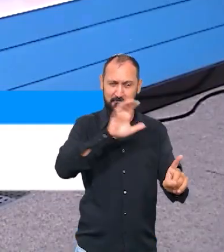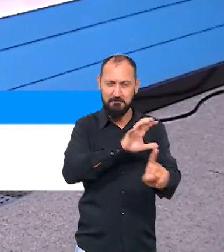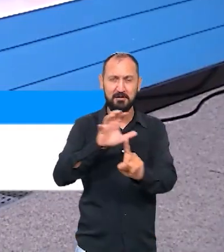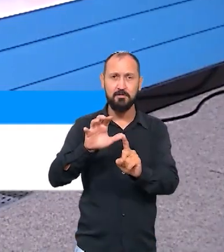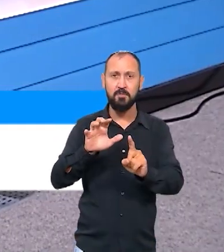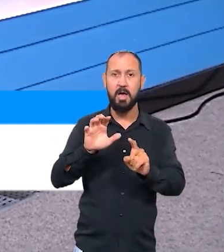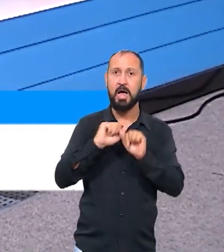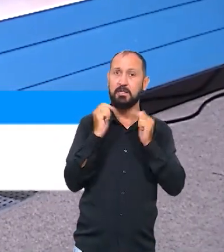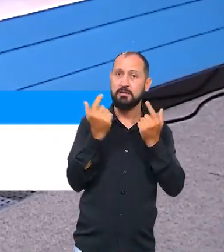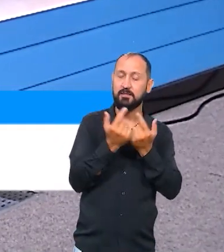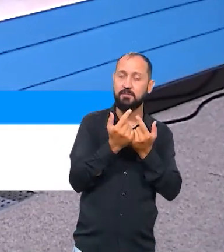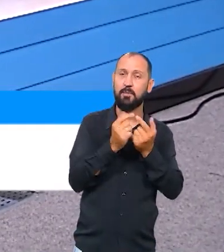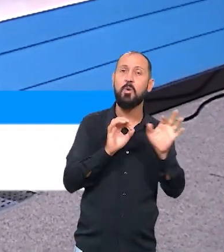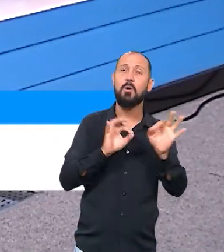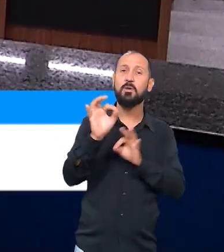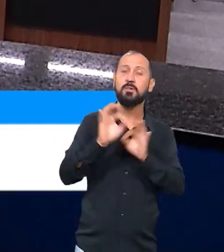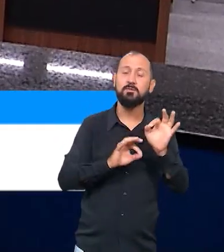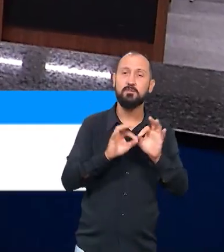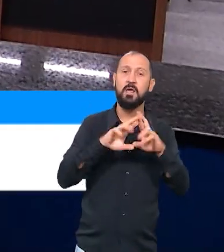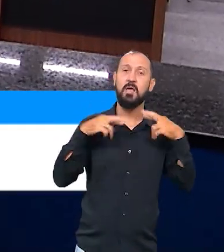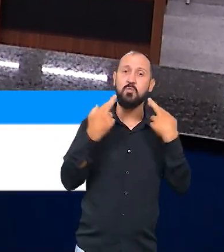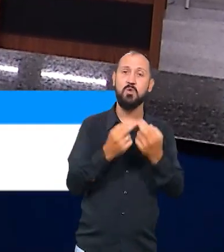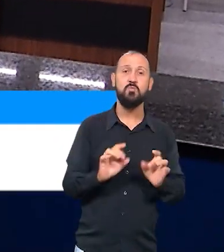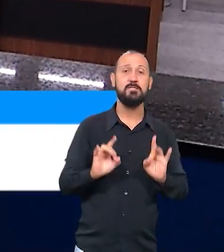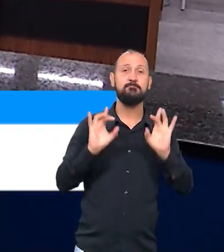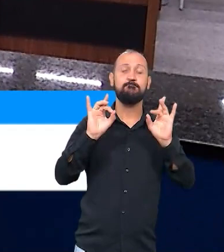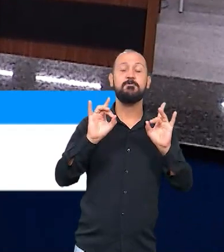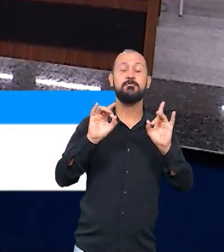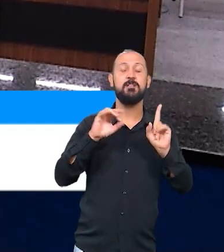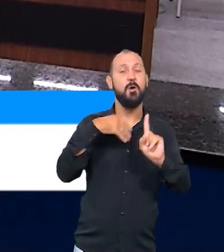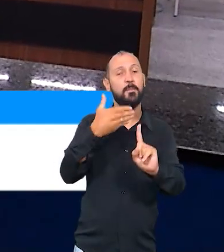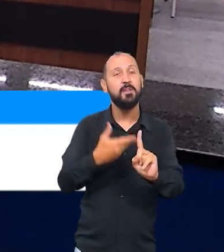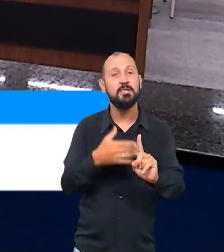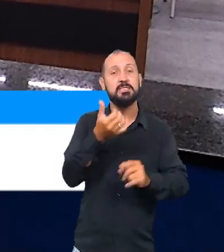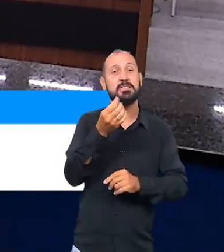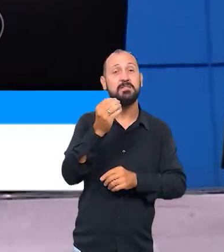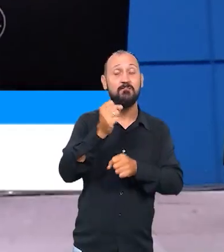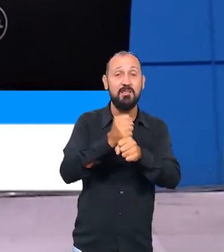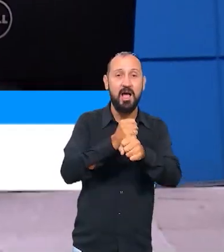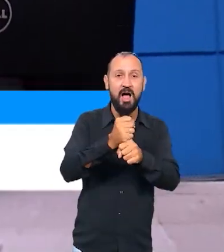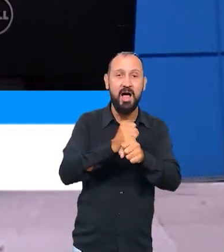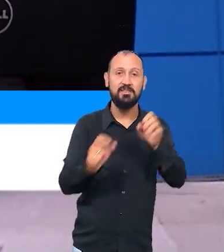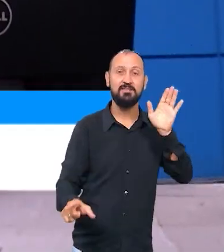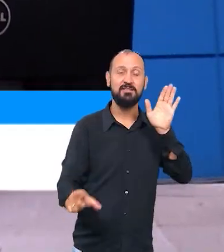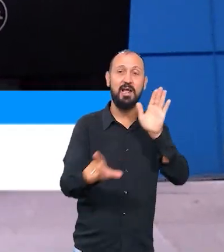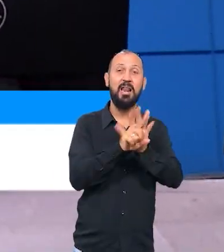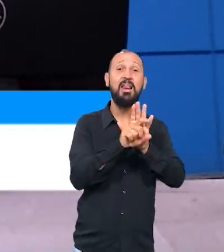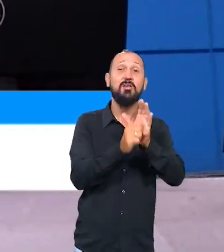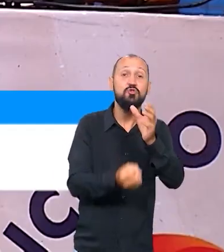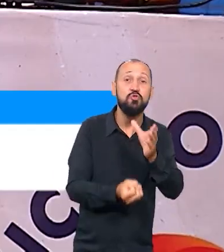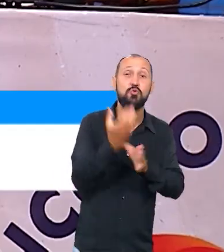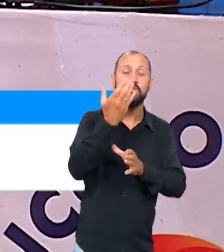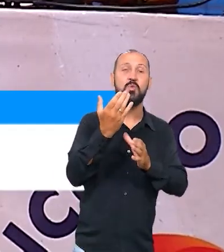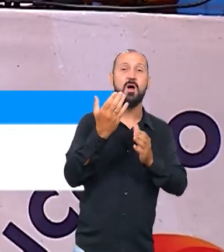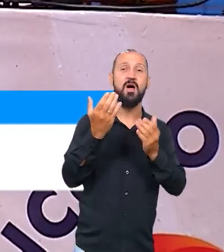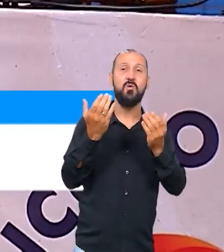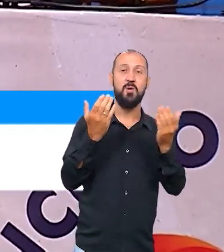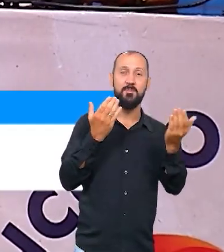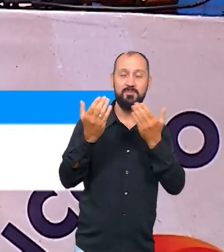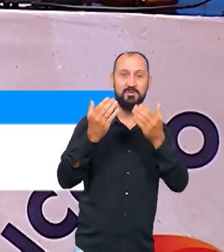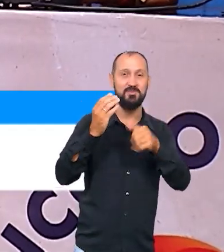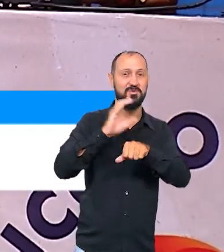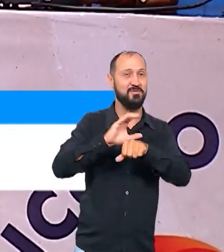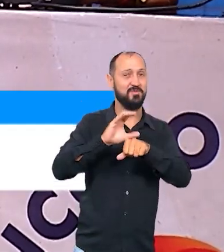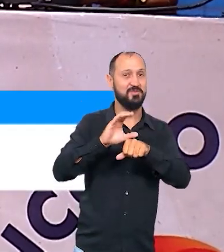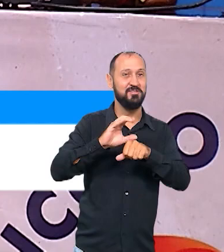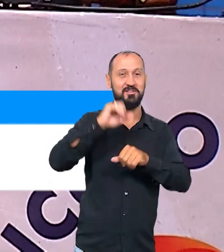Legislativa realizou uma sessão solene em homenagem aos 60 anos da regulamentação da psicologia no Brasil e marca um